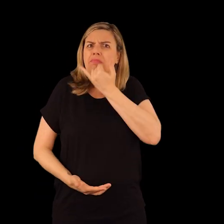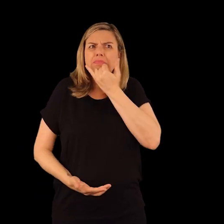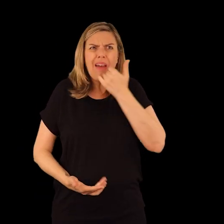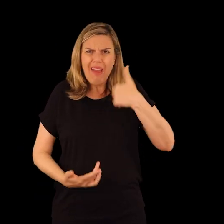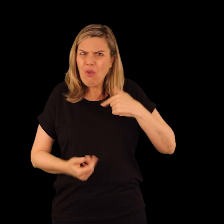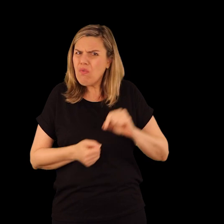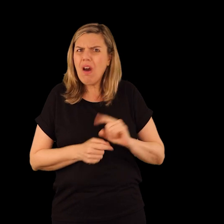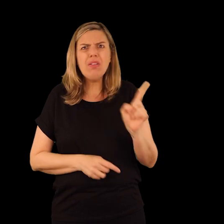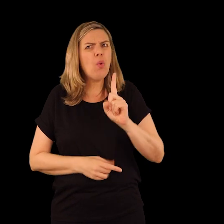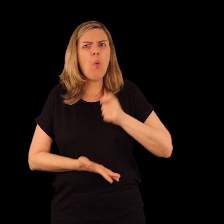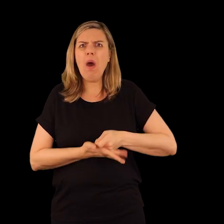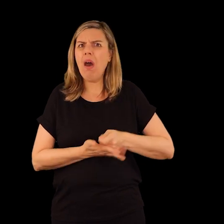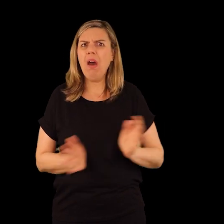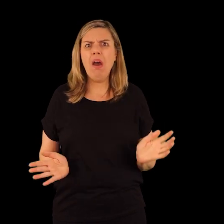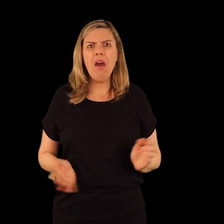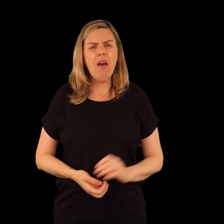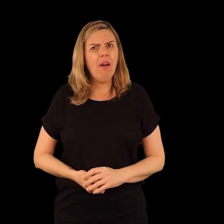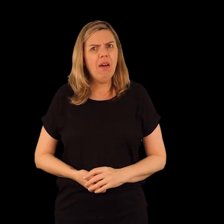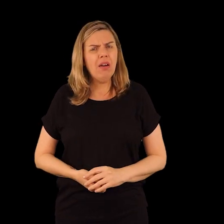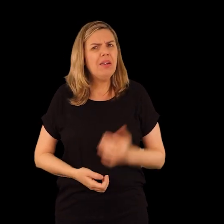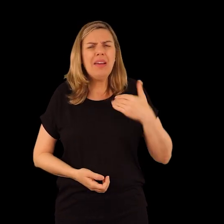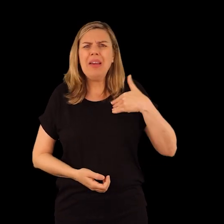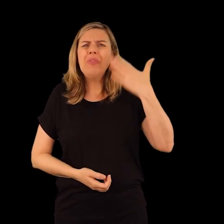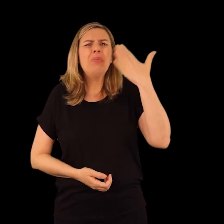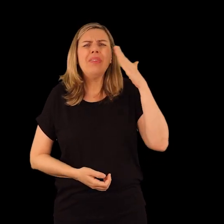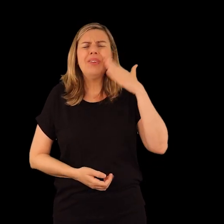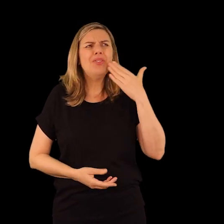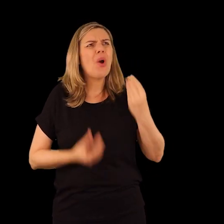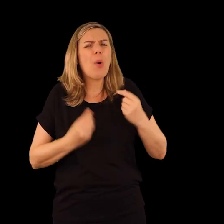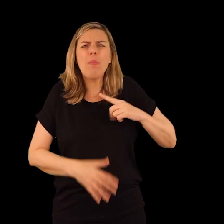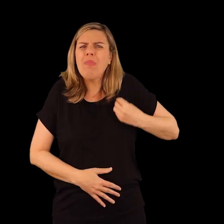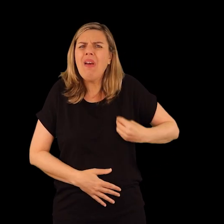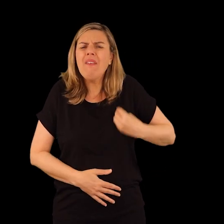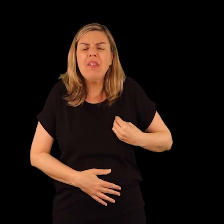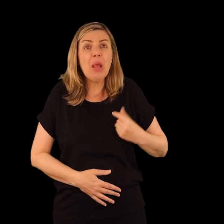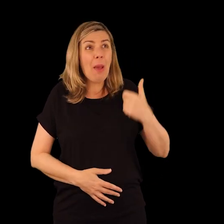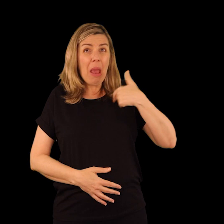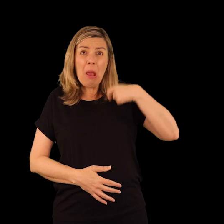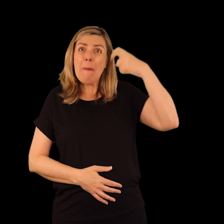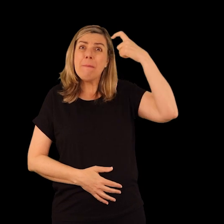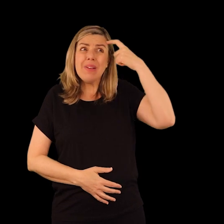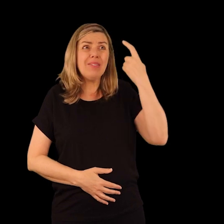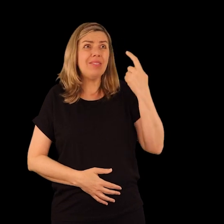mim fazer. E eu não entendi a situação que eu estava passando. E para mim poder